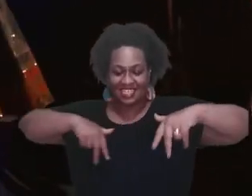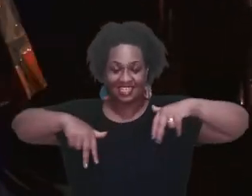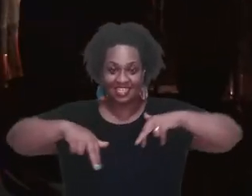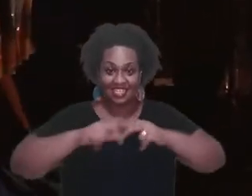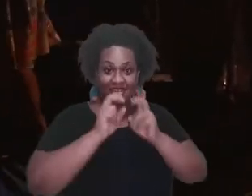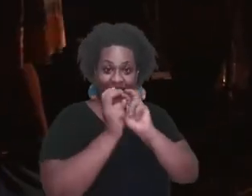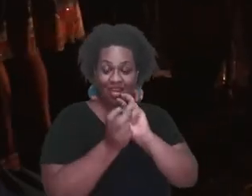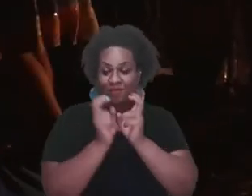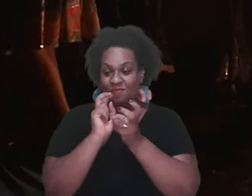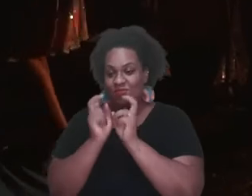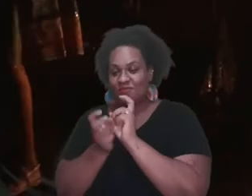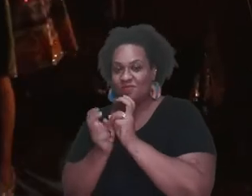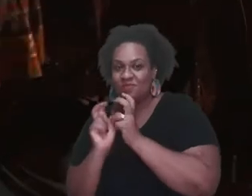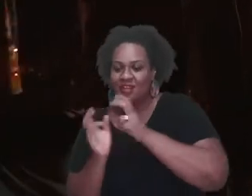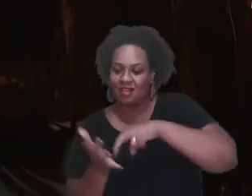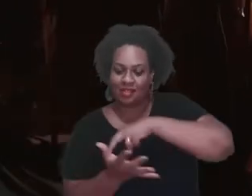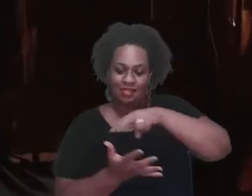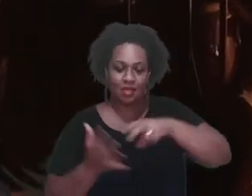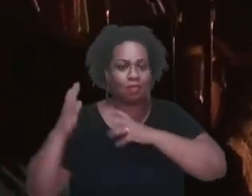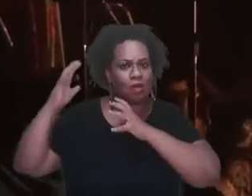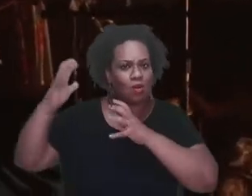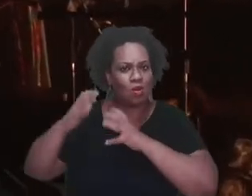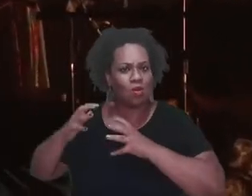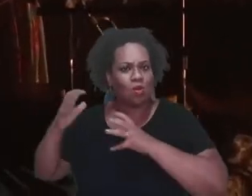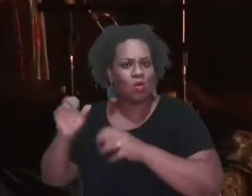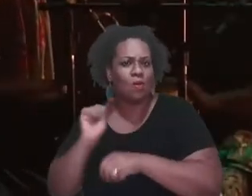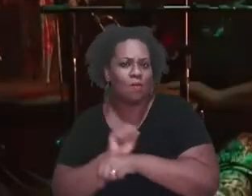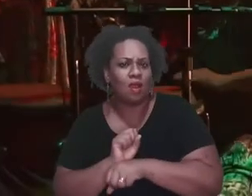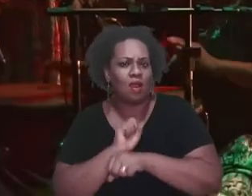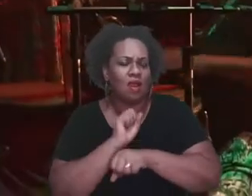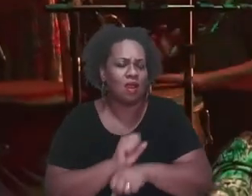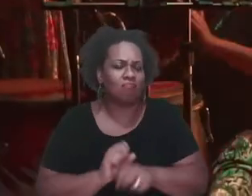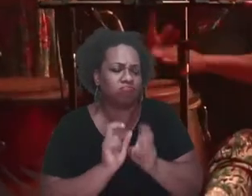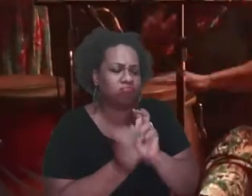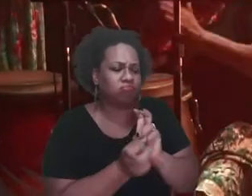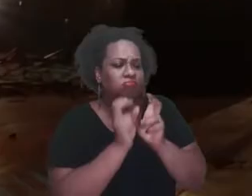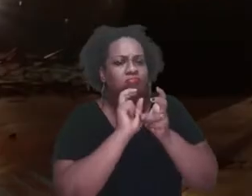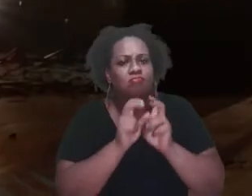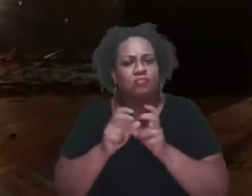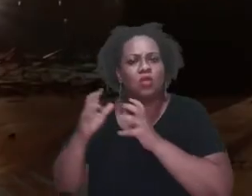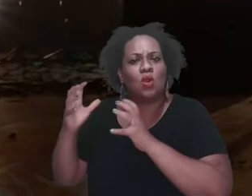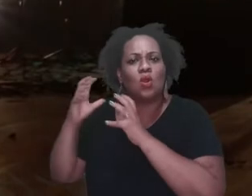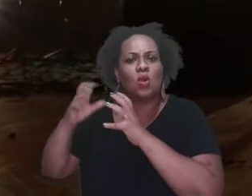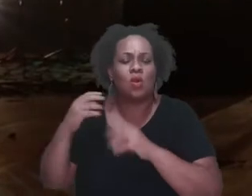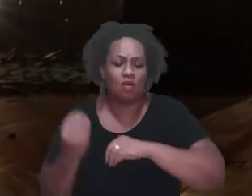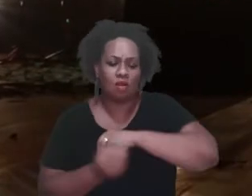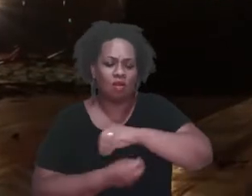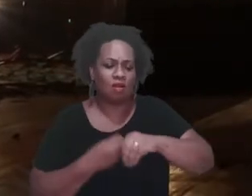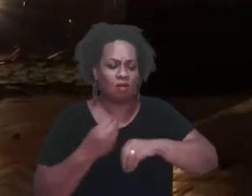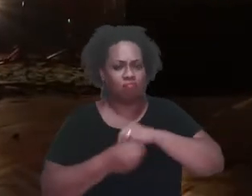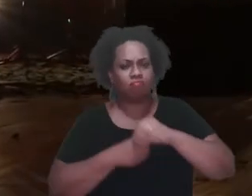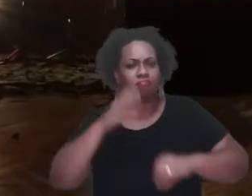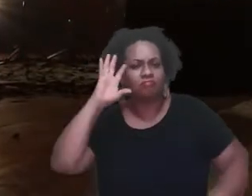na capoeira a rodar de pouco Campo da parada eu resolvi juntar capoeira arrumar para ver no que